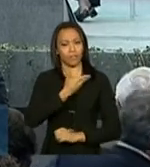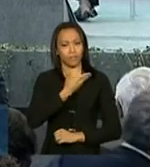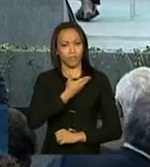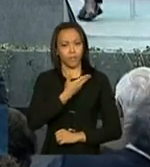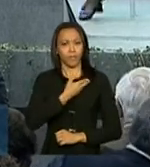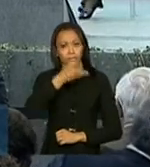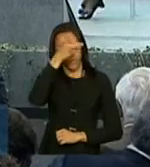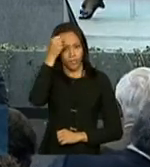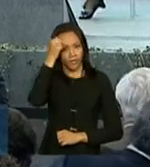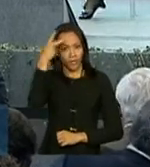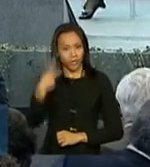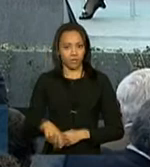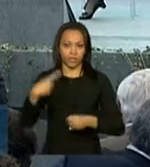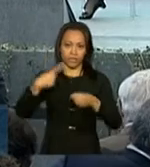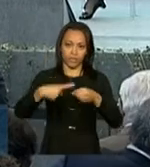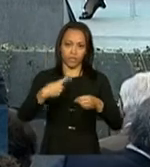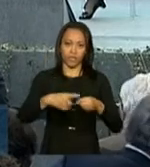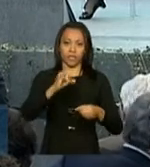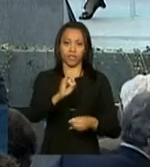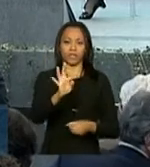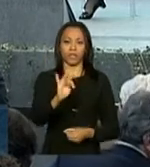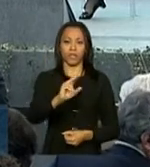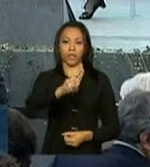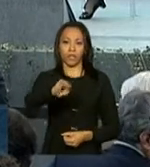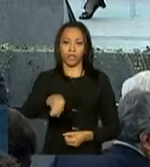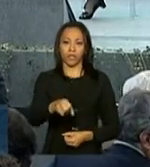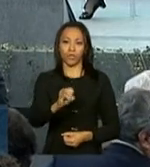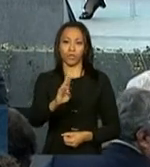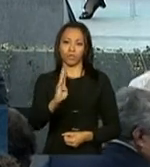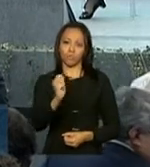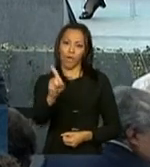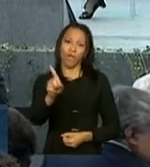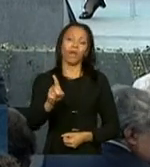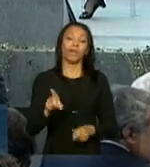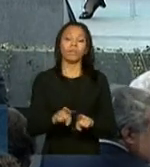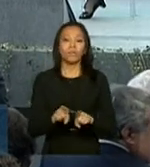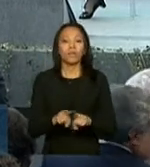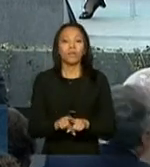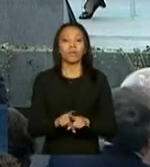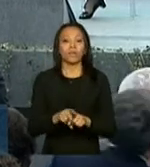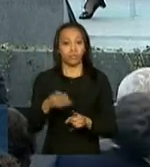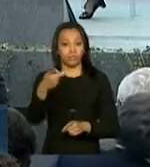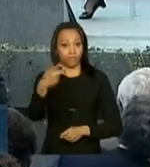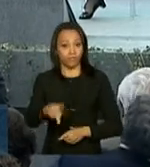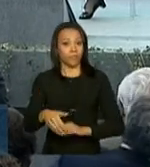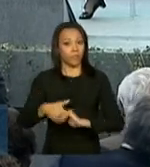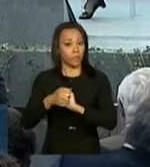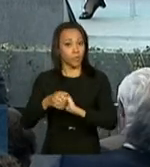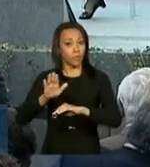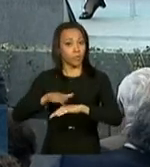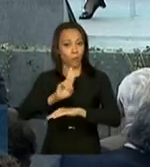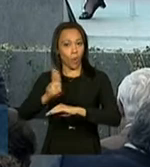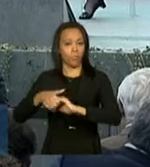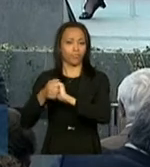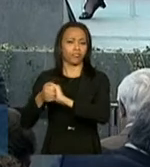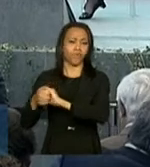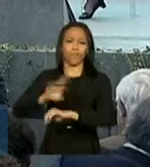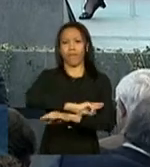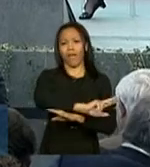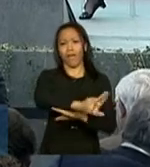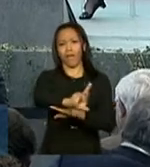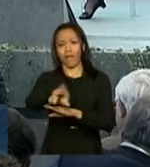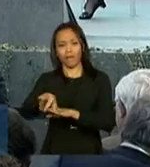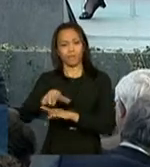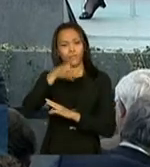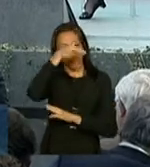prefeito municipal de Itajubá, Dr. Rodrigo Rieira, na pessoa do eminente prefeito de Itajubá, cumprimento os muitos prefeitos